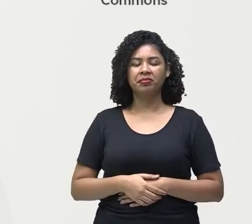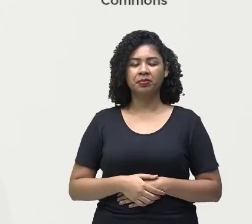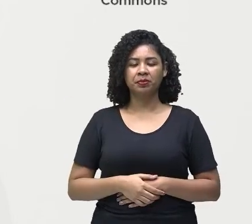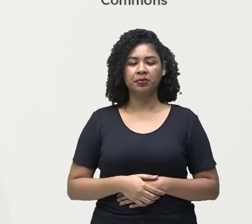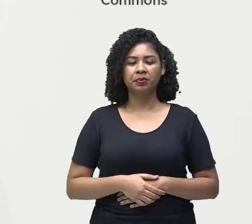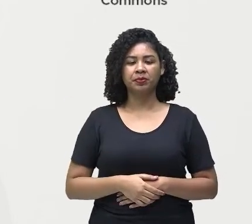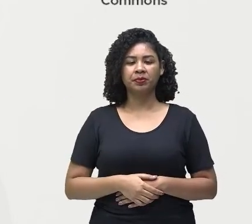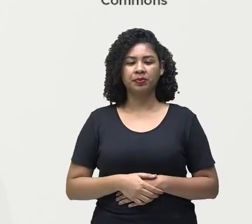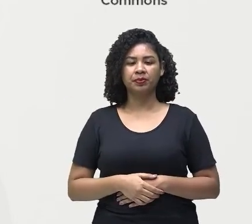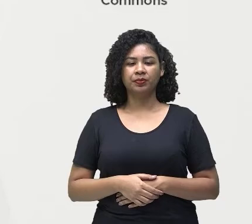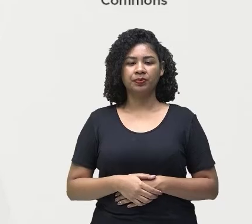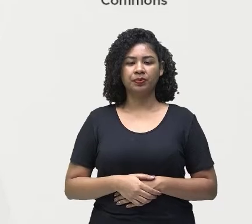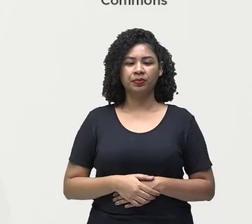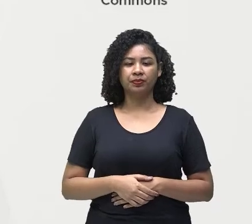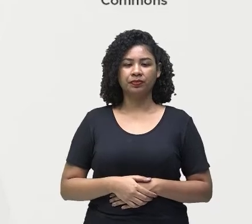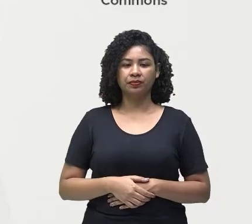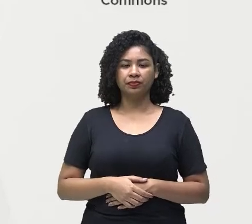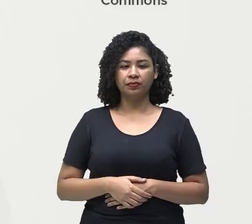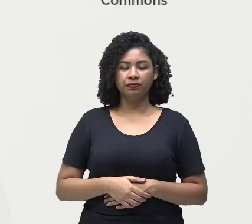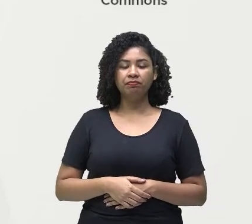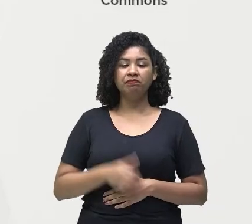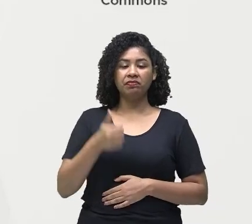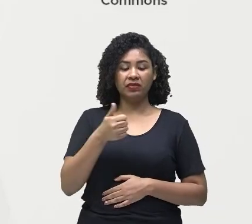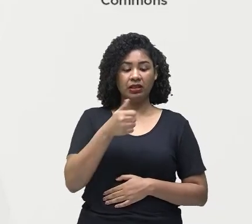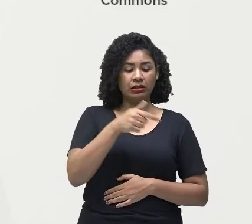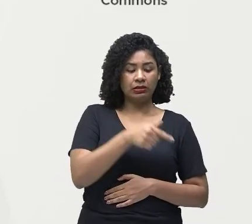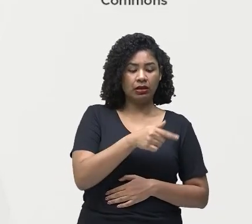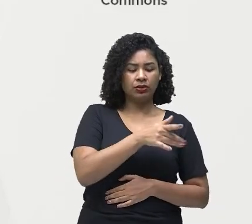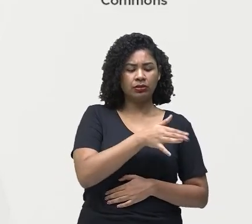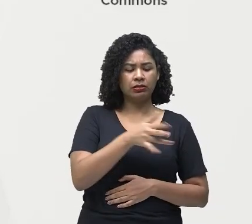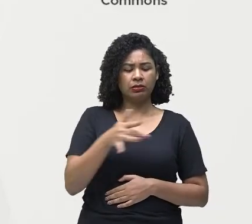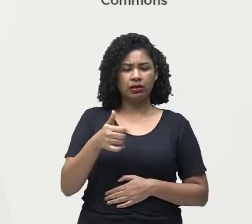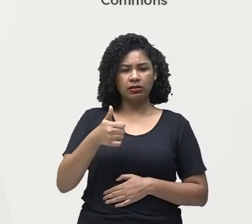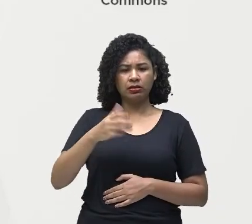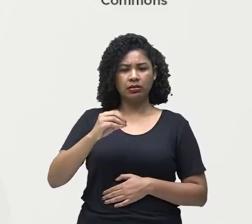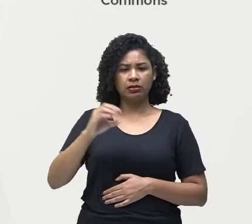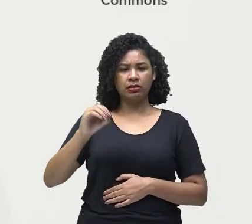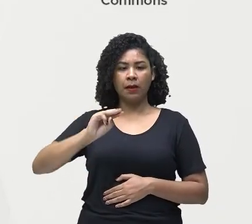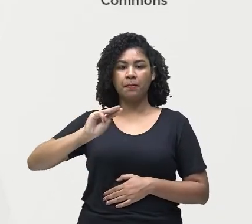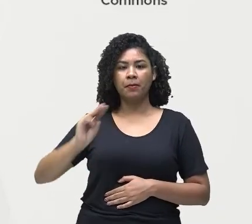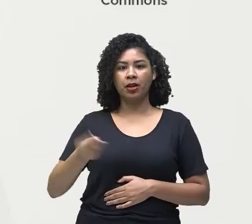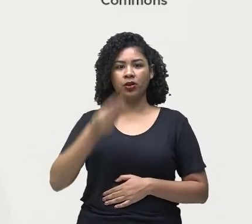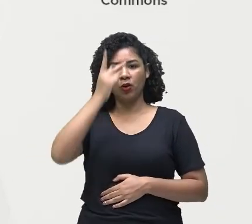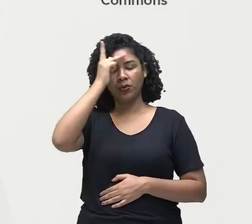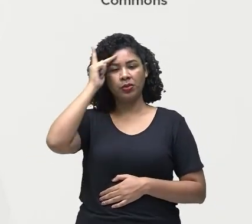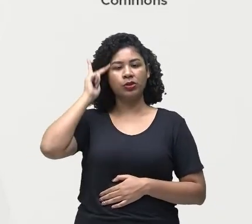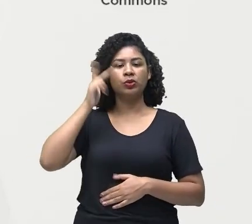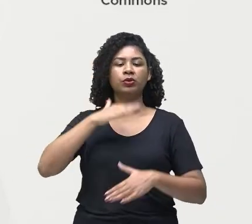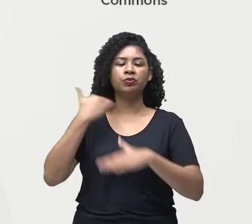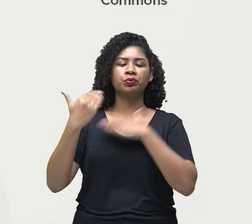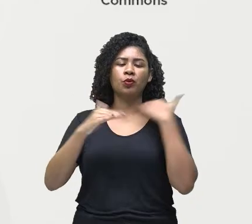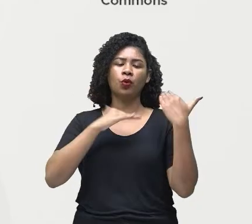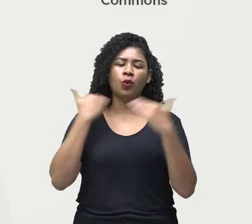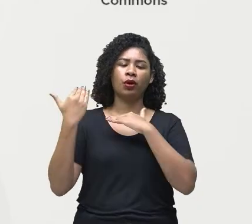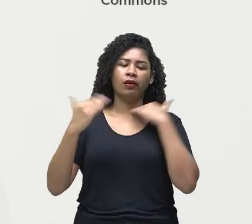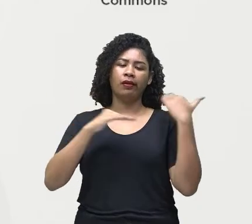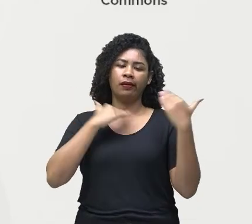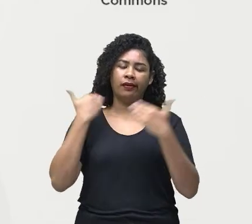pandemia. De 17 a 100 milhões de mortos foram